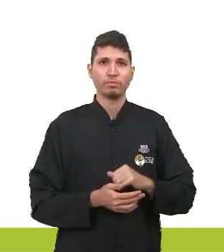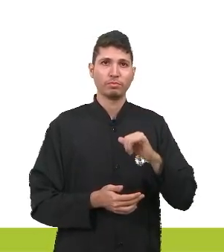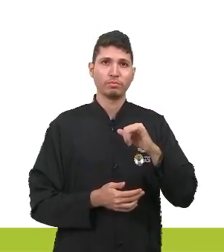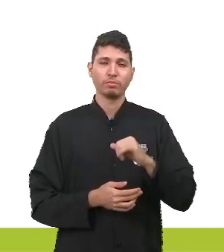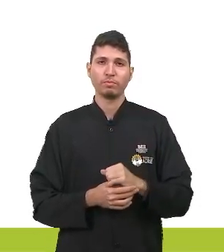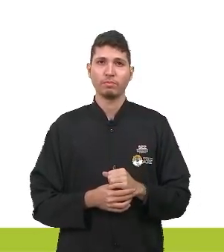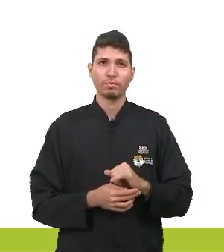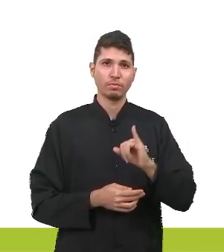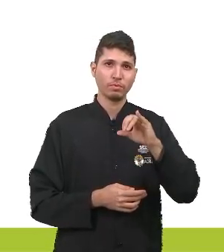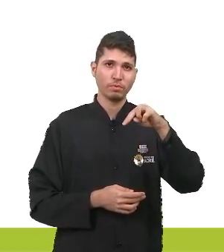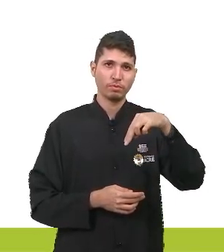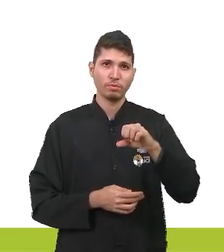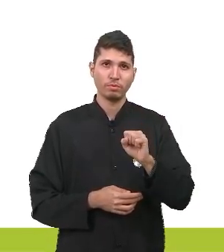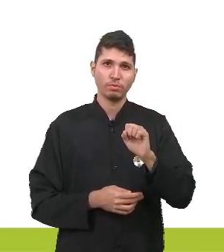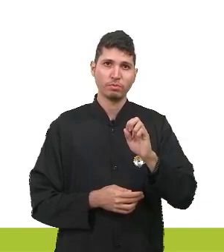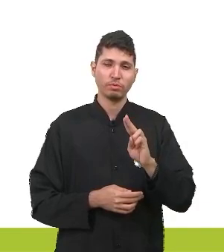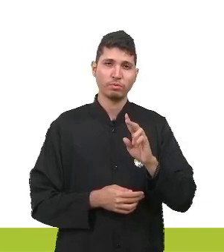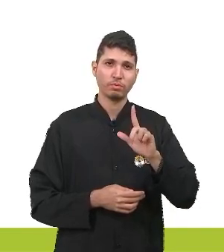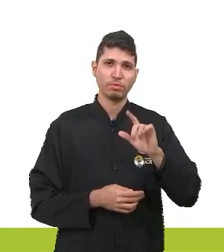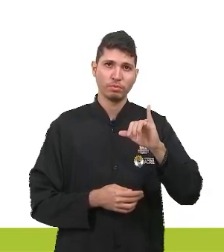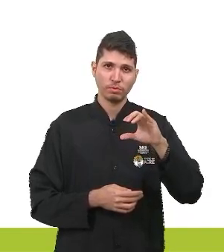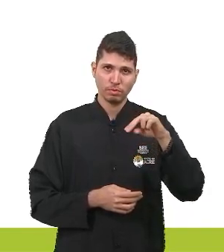Torna o intestino delgado